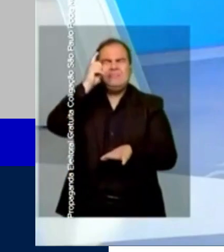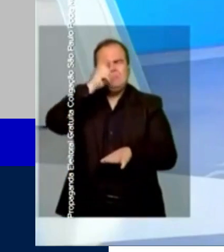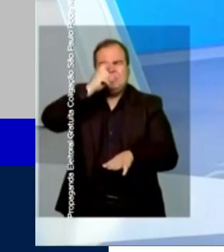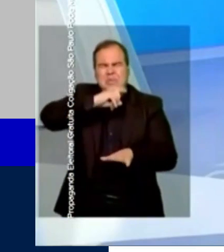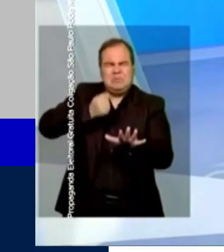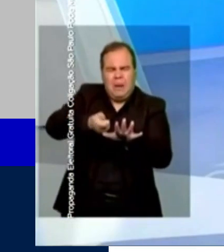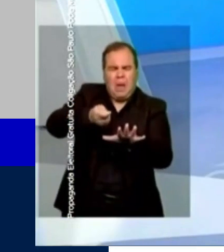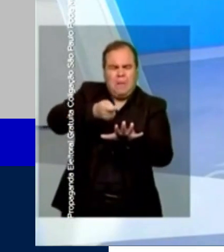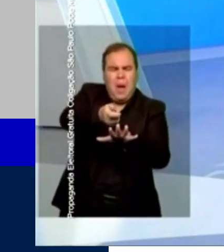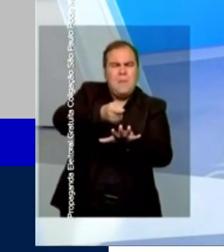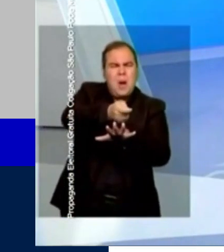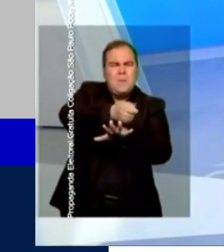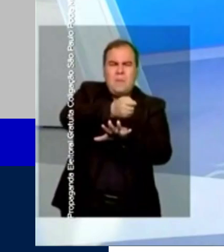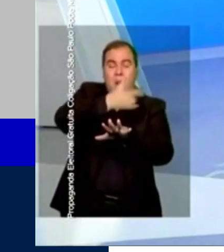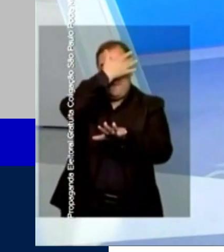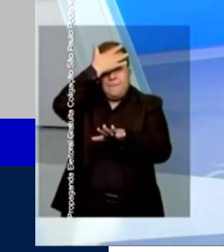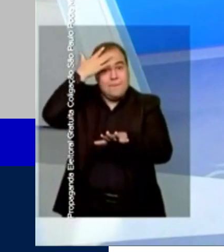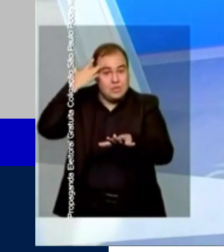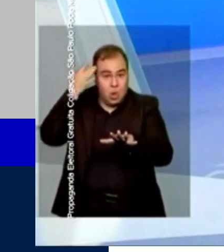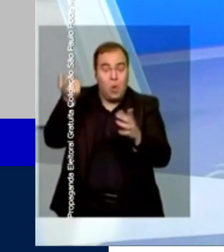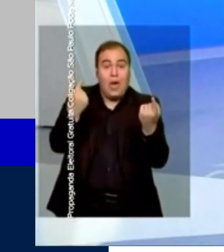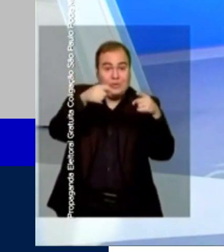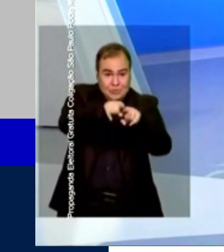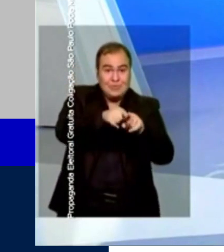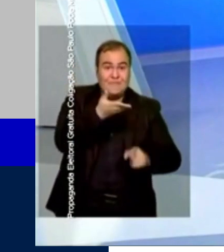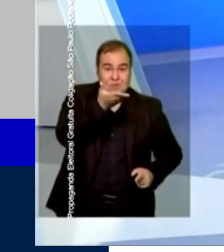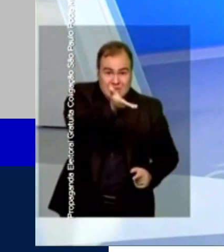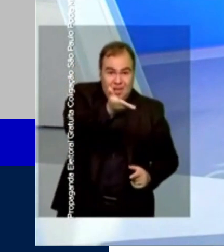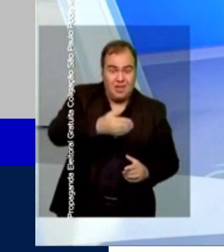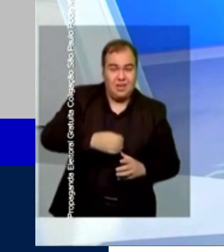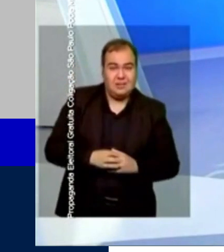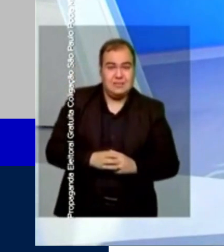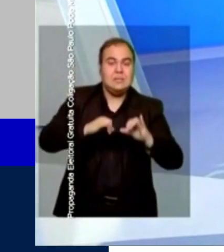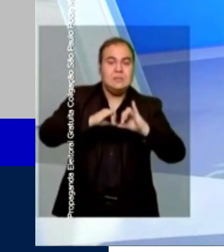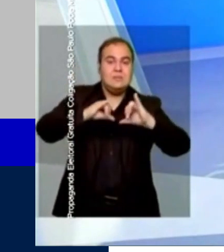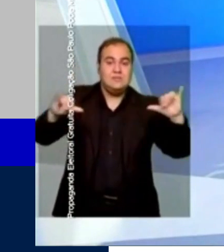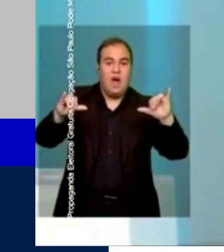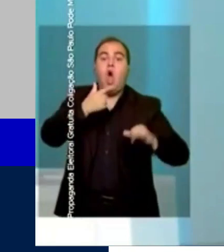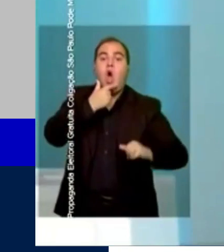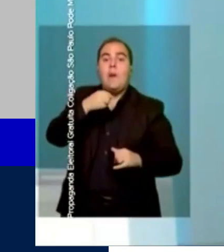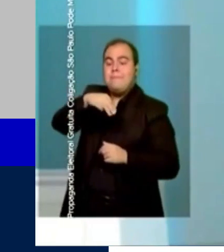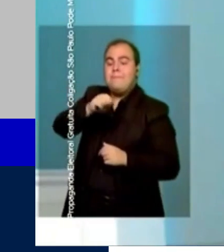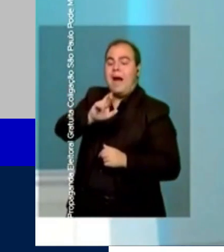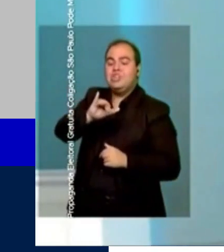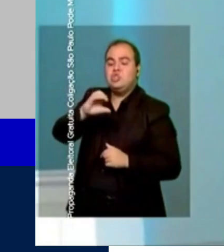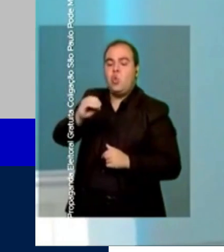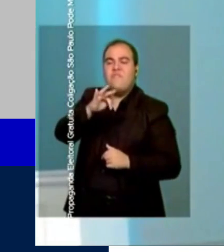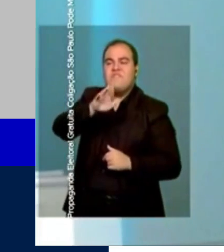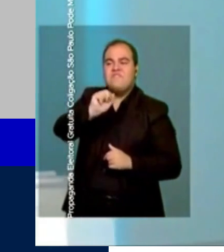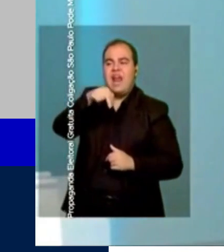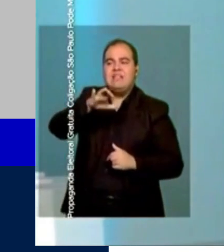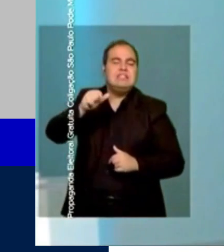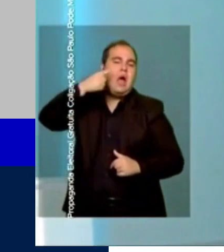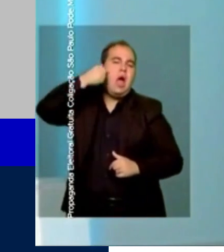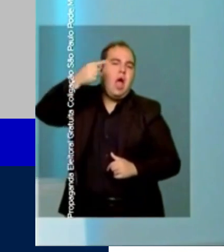Haddad, que pessoas ligadas até a você, me refiro ao Márcio França, disseram que o Bruno, o goleiro Bruno,